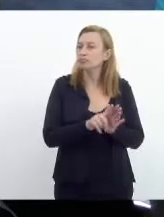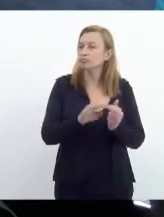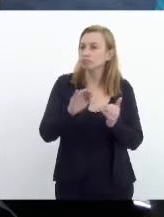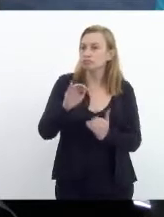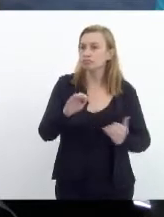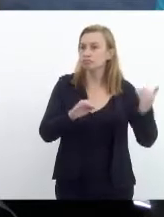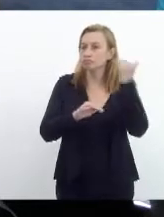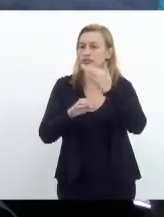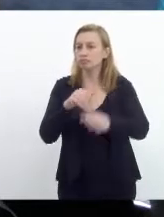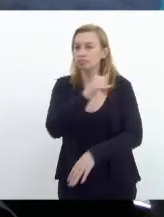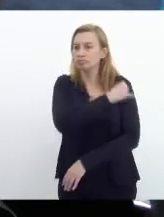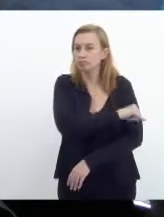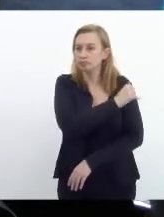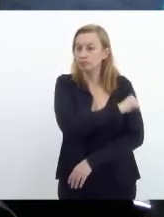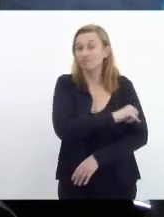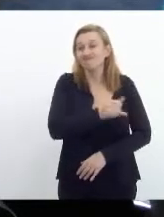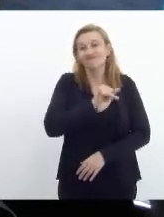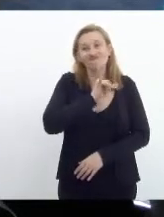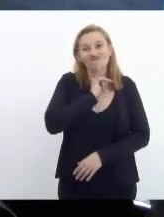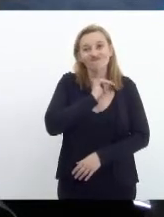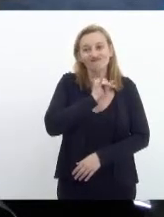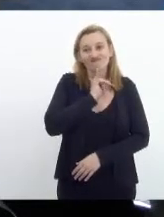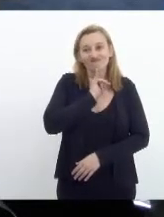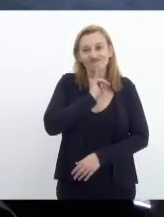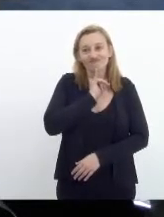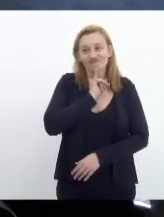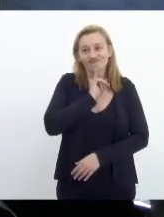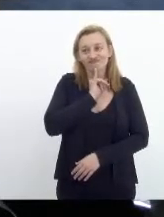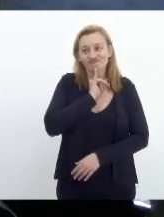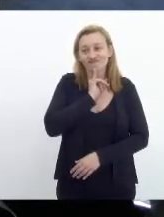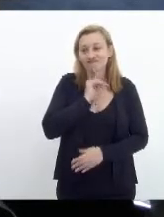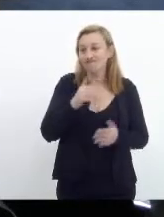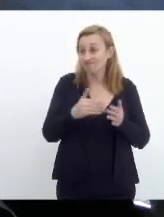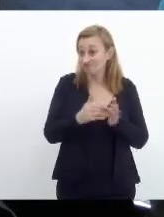Rio. Mas que, infelizmente,